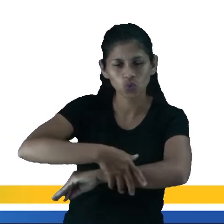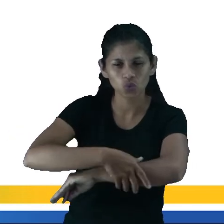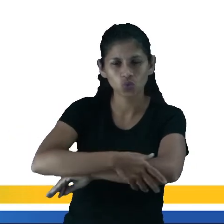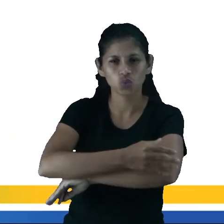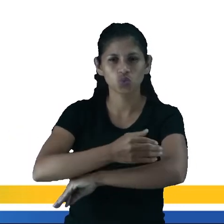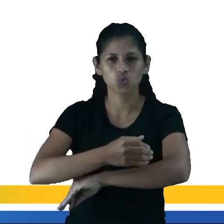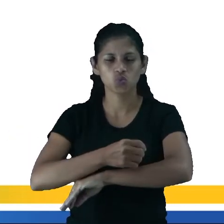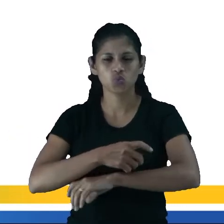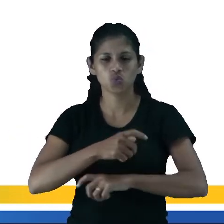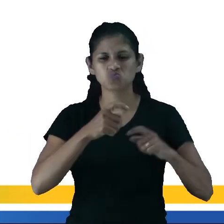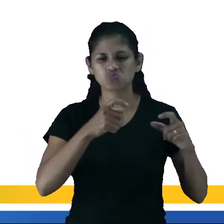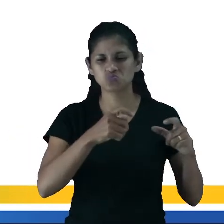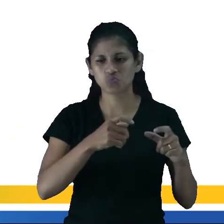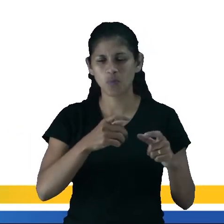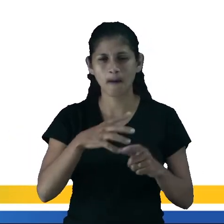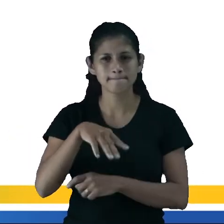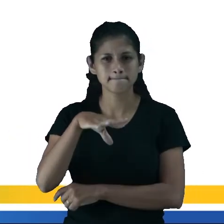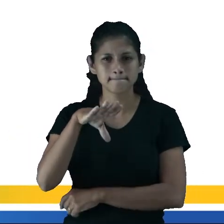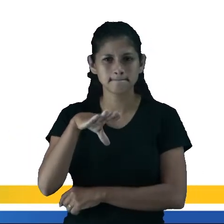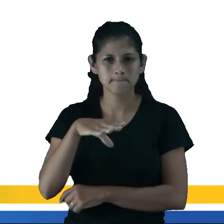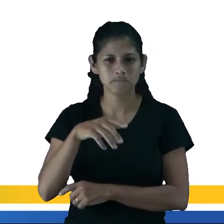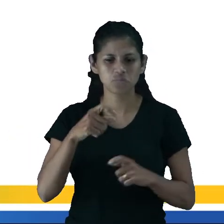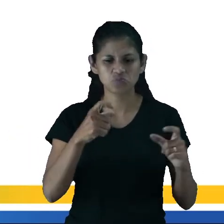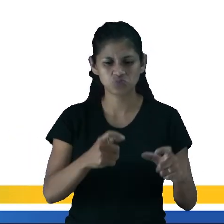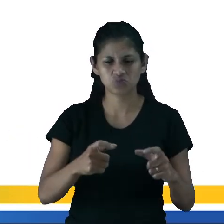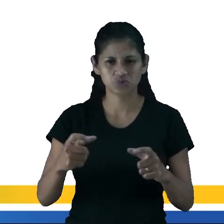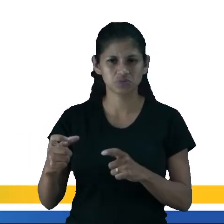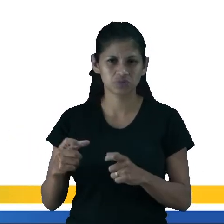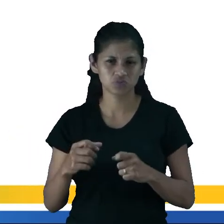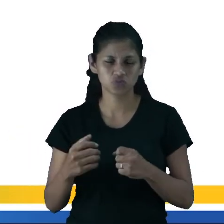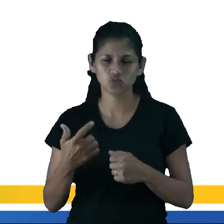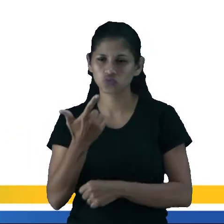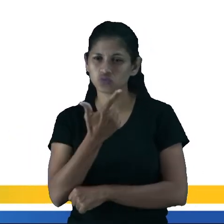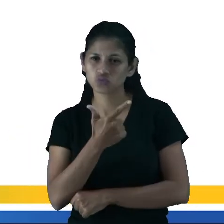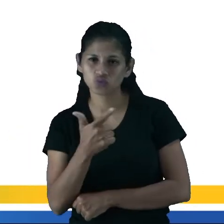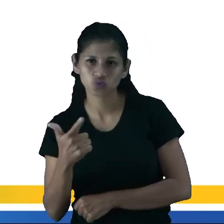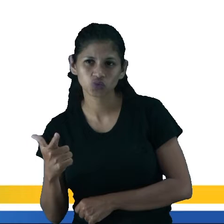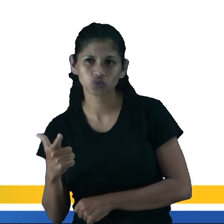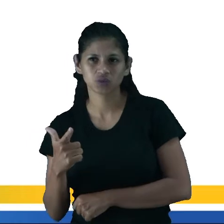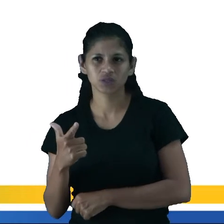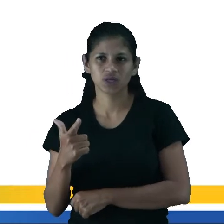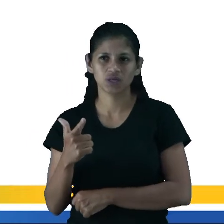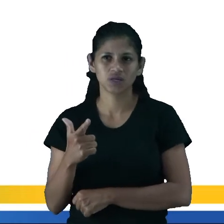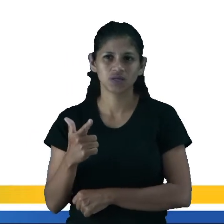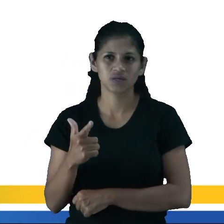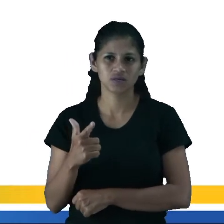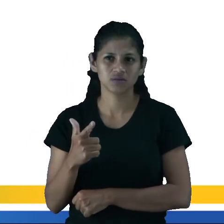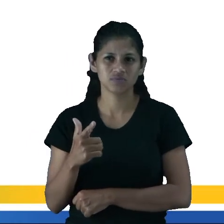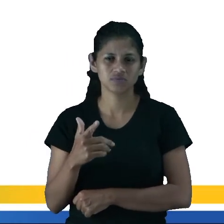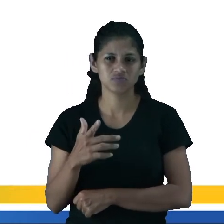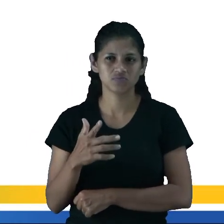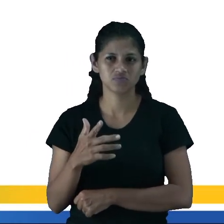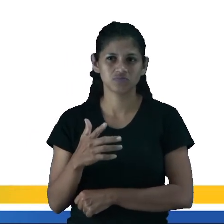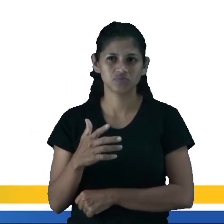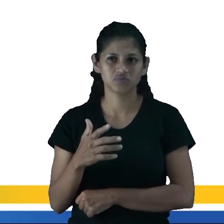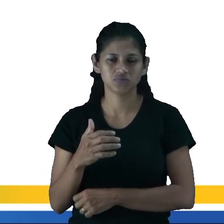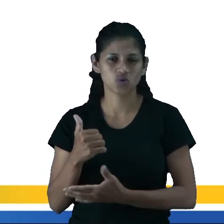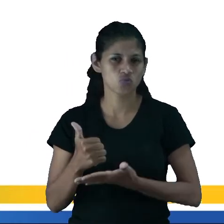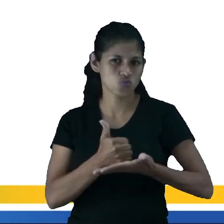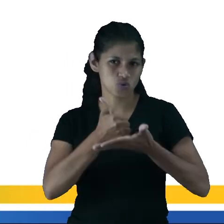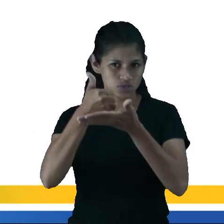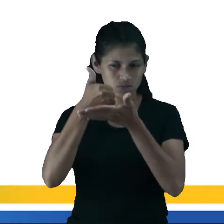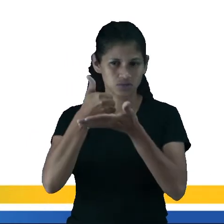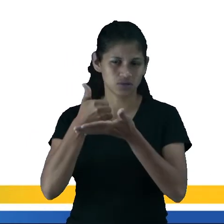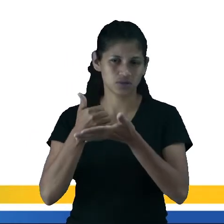de ter muitos buracos ali na cidade, né? Não ter uma infraestrutura aí, das vias mais acessível,